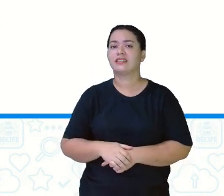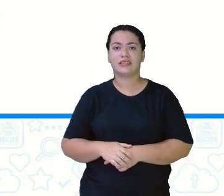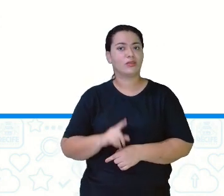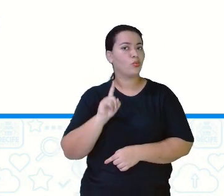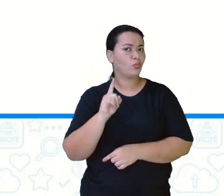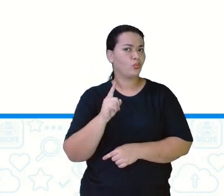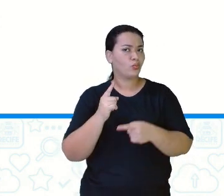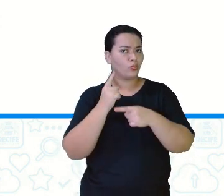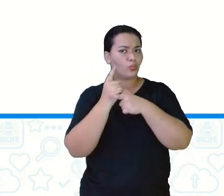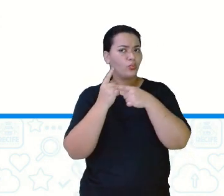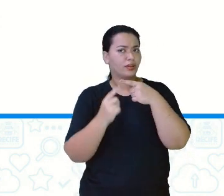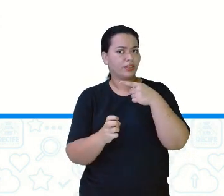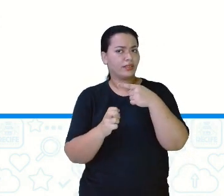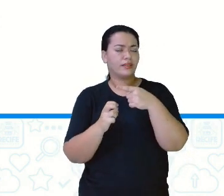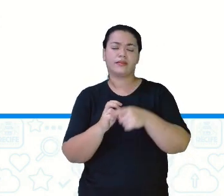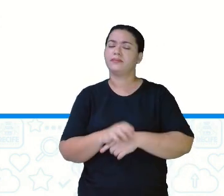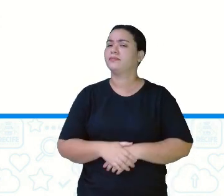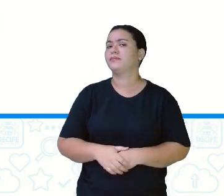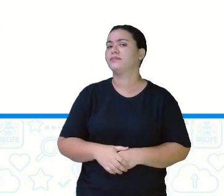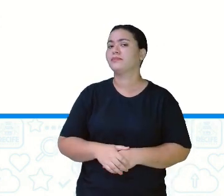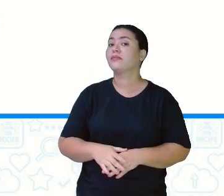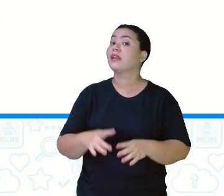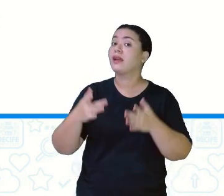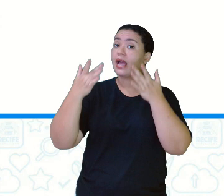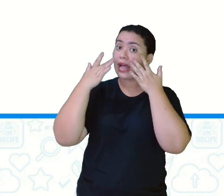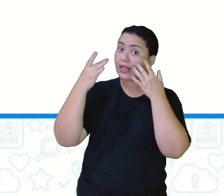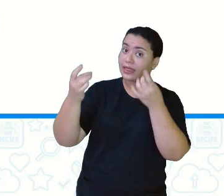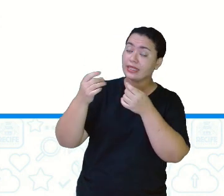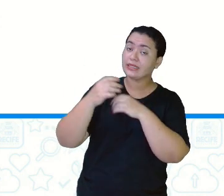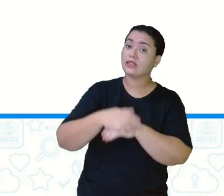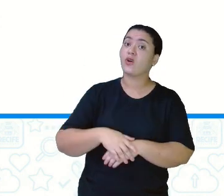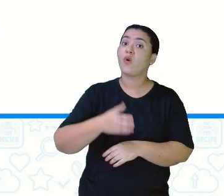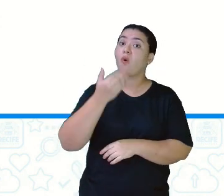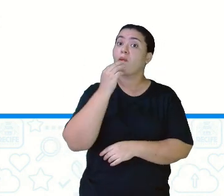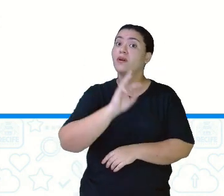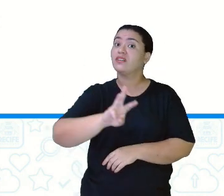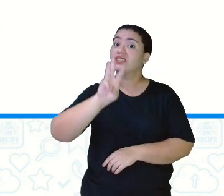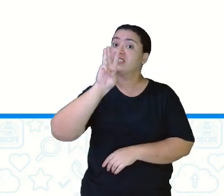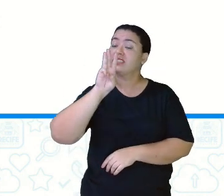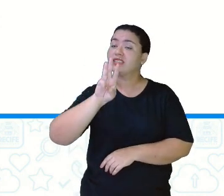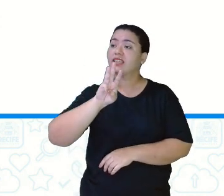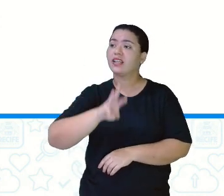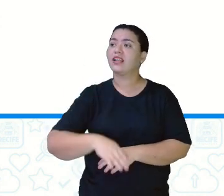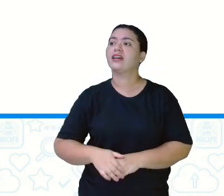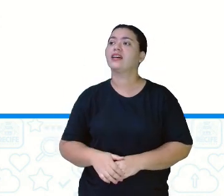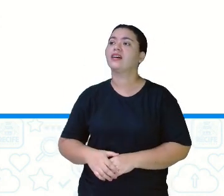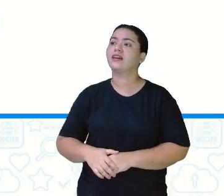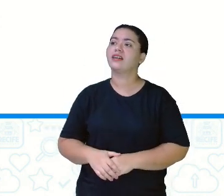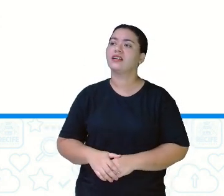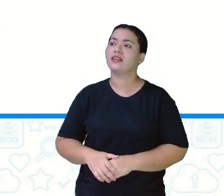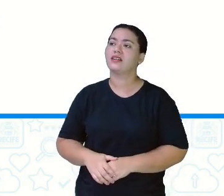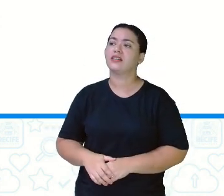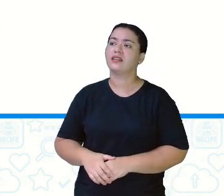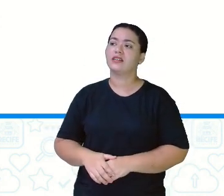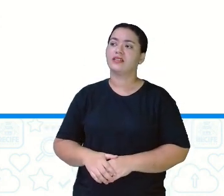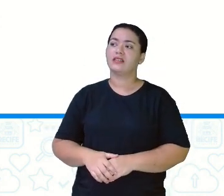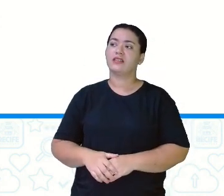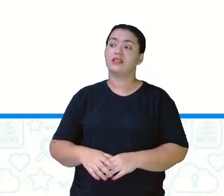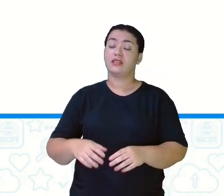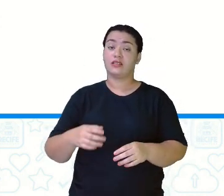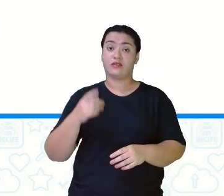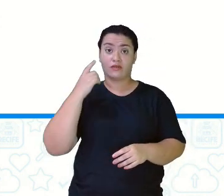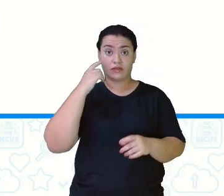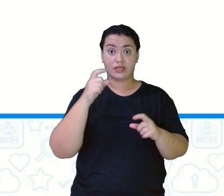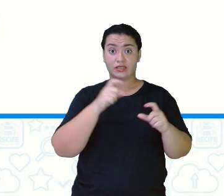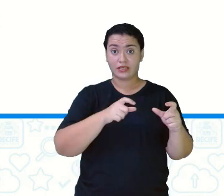é 1/5? Será, Presta atenção, gente. Ela comeu 3. Olha aí, os 3 pratinhos aí